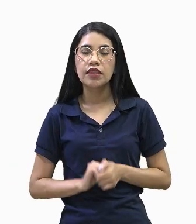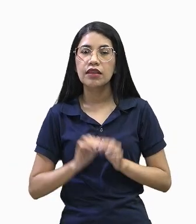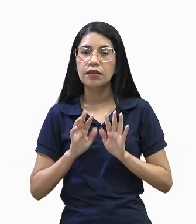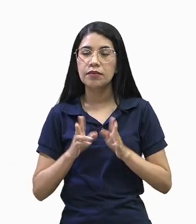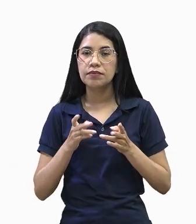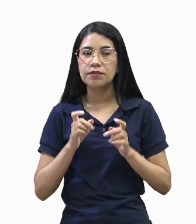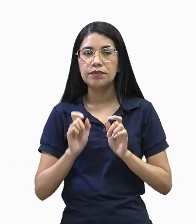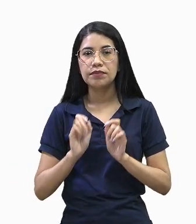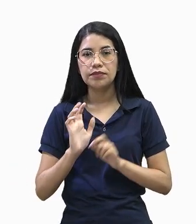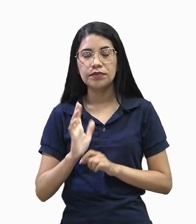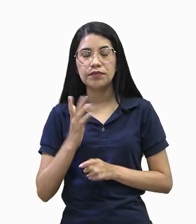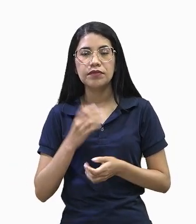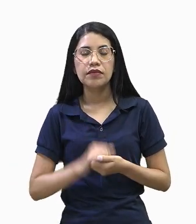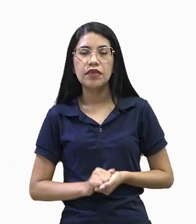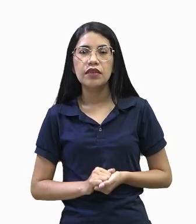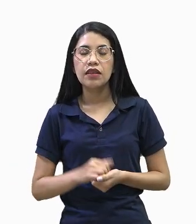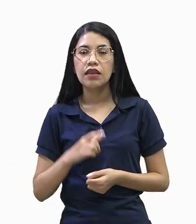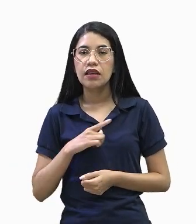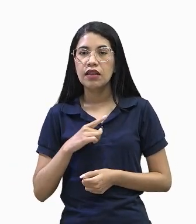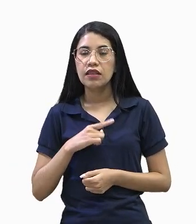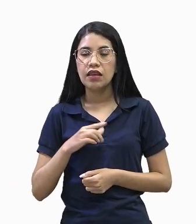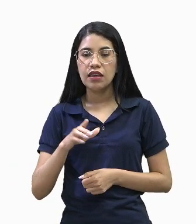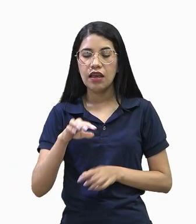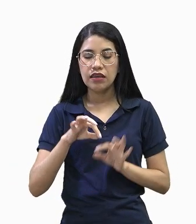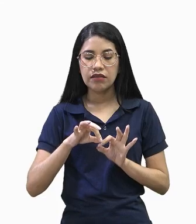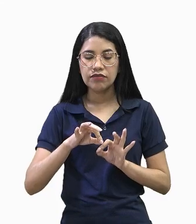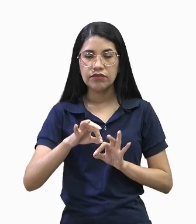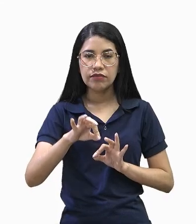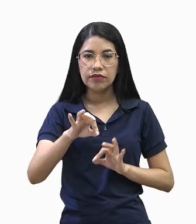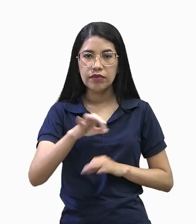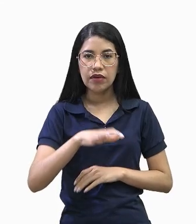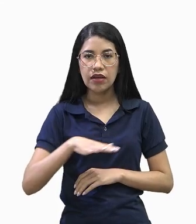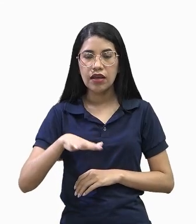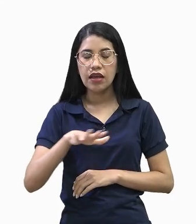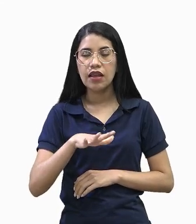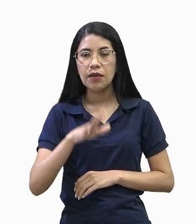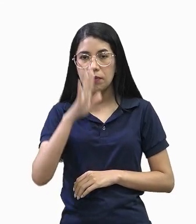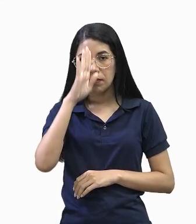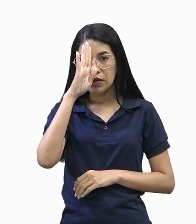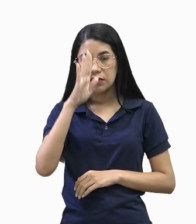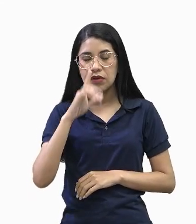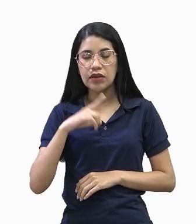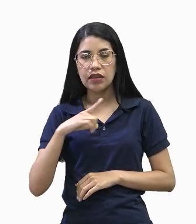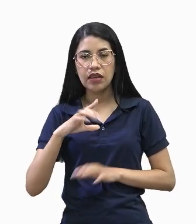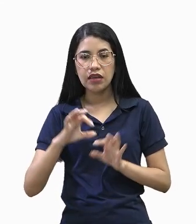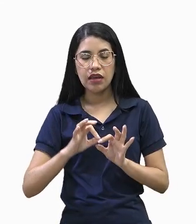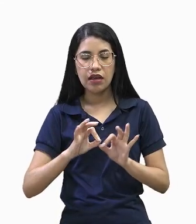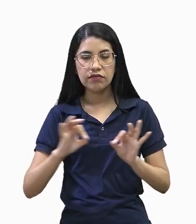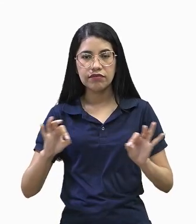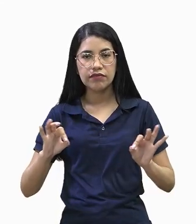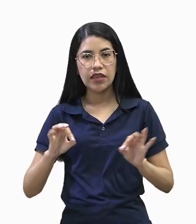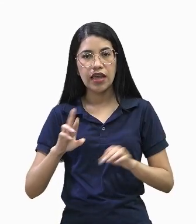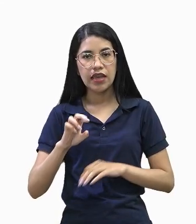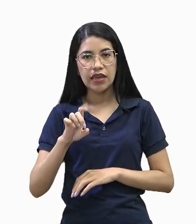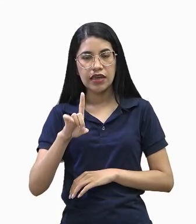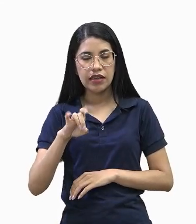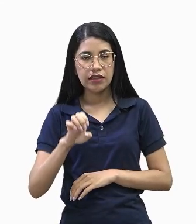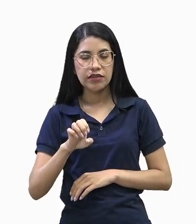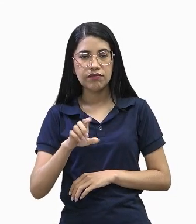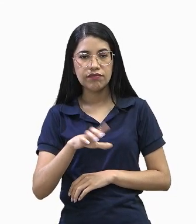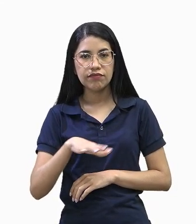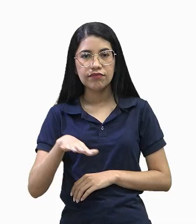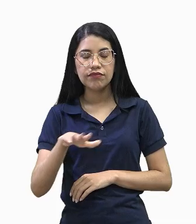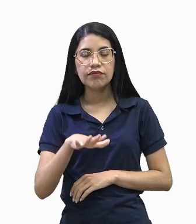o badminton possui essa linha central, que é onde fica a rede. E o objetivo do